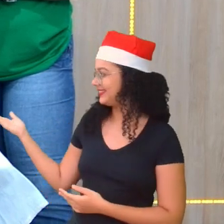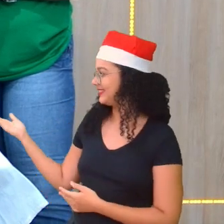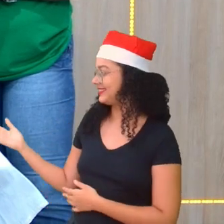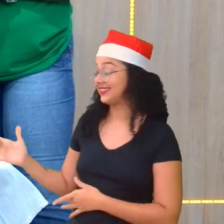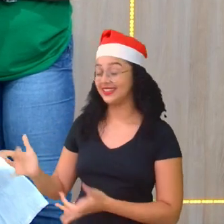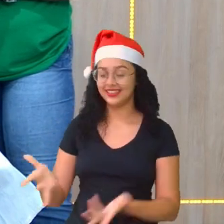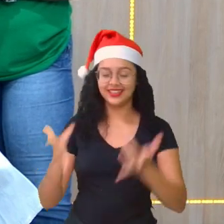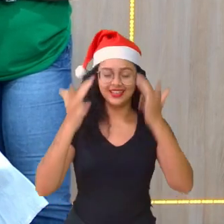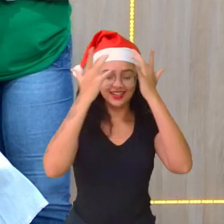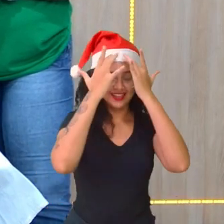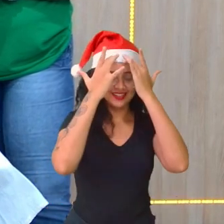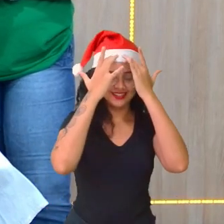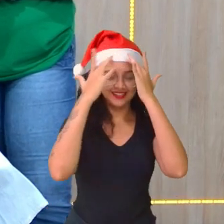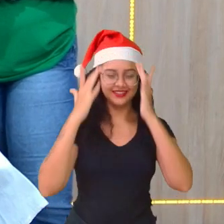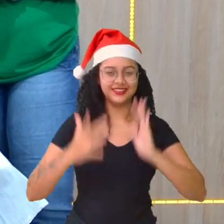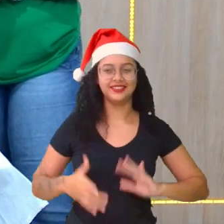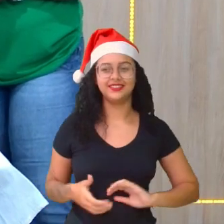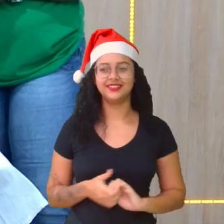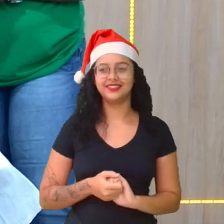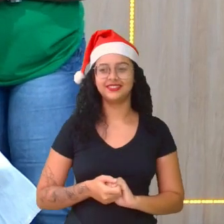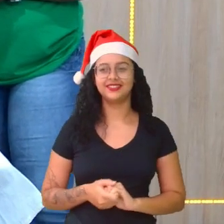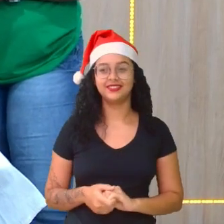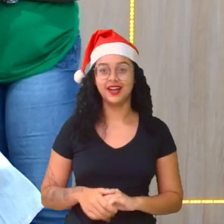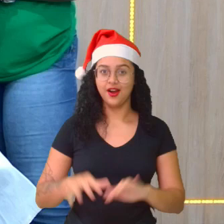cachupiri. Repete comigo que a gente está em casa.